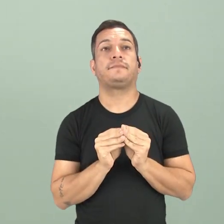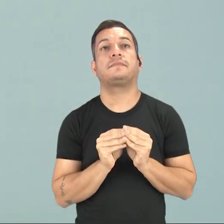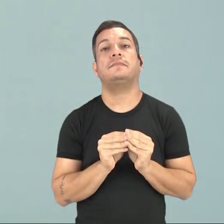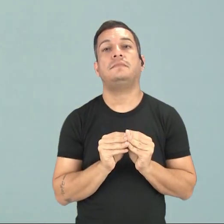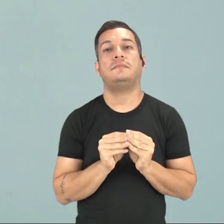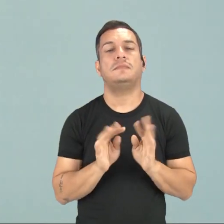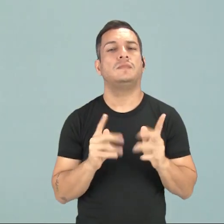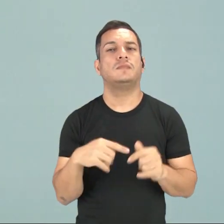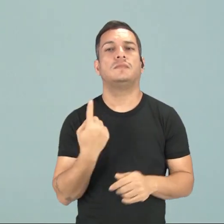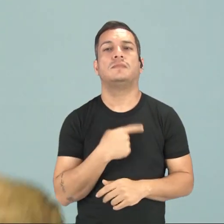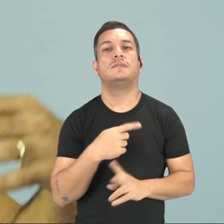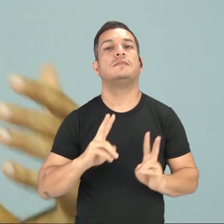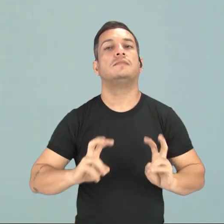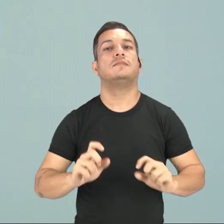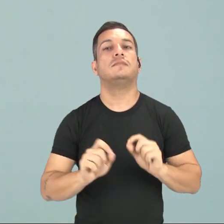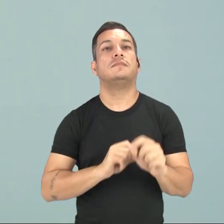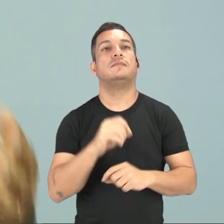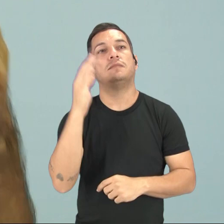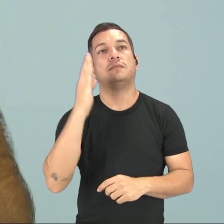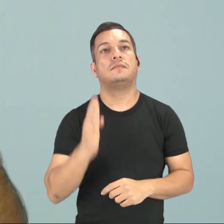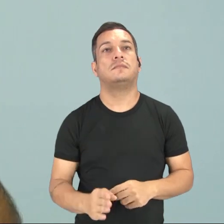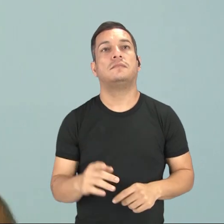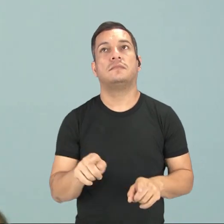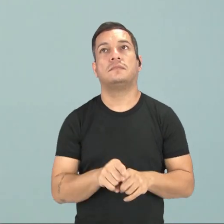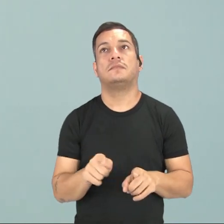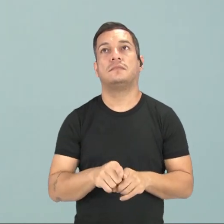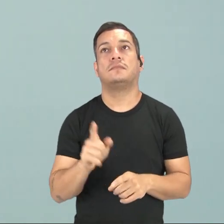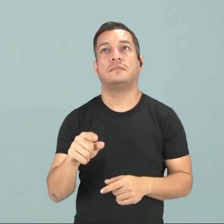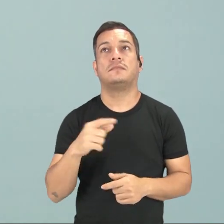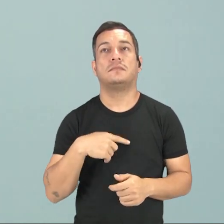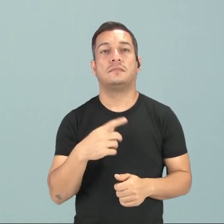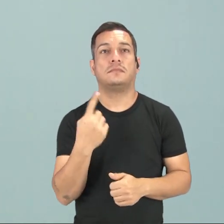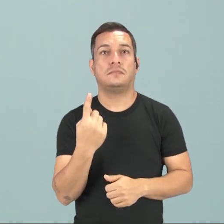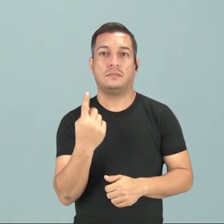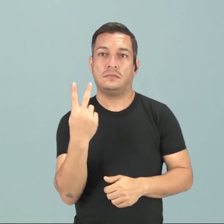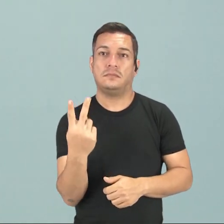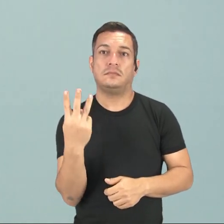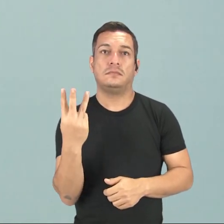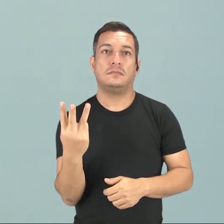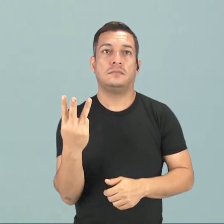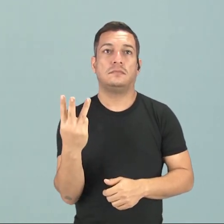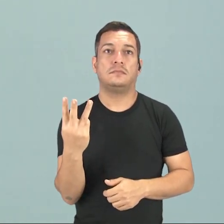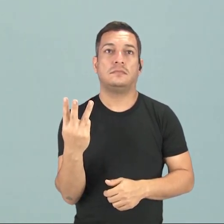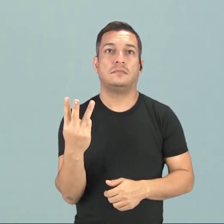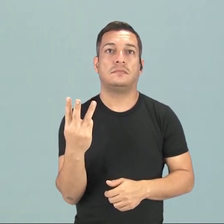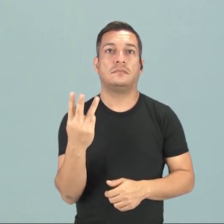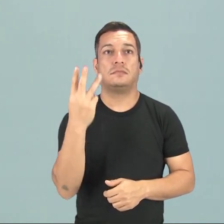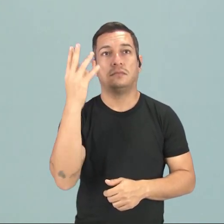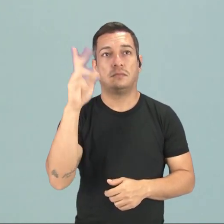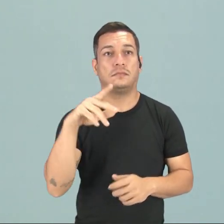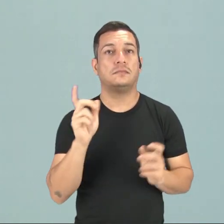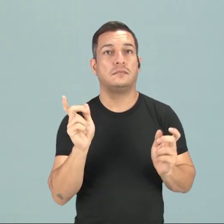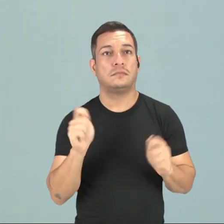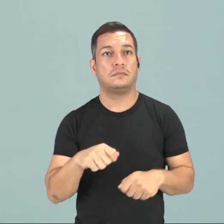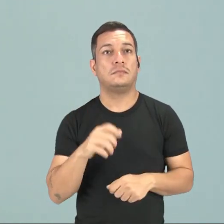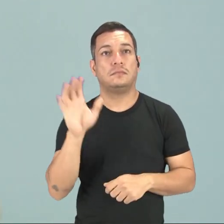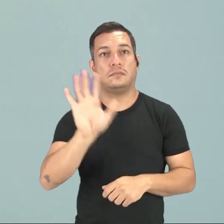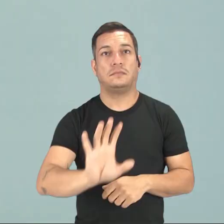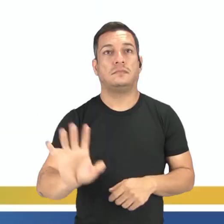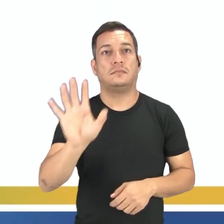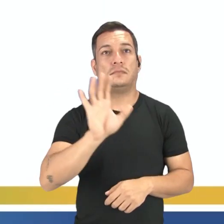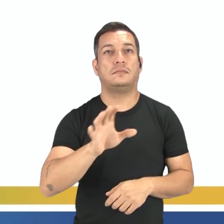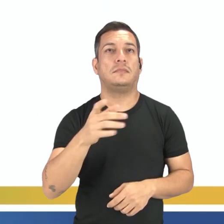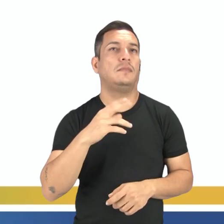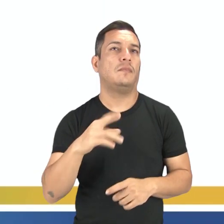de tudo isso que nós vimos, o Brasil, nessa nossa parte 1, 2 e 3, o Brasil é uma potência regional.